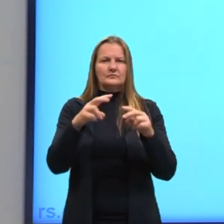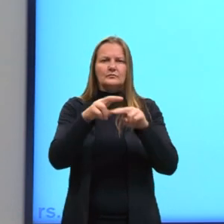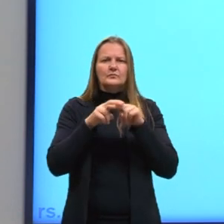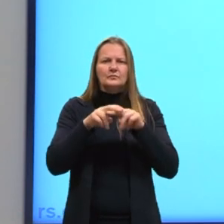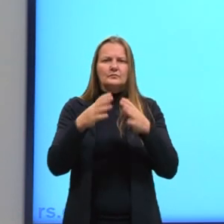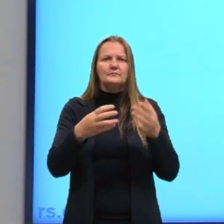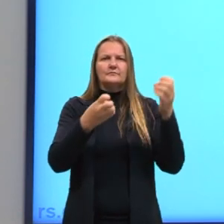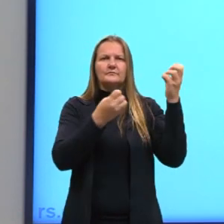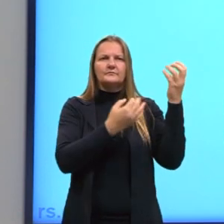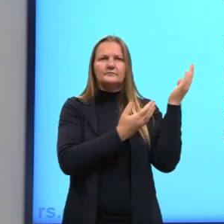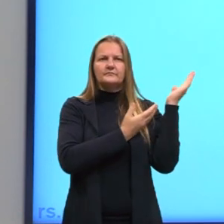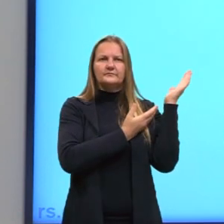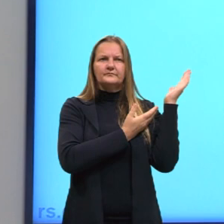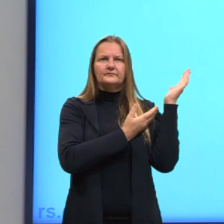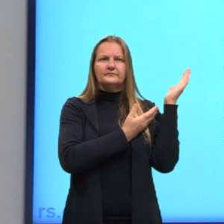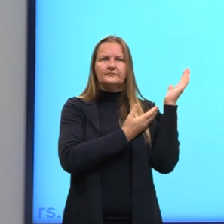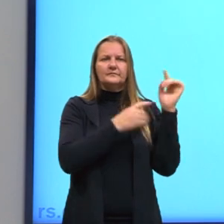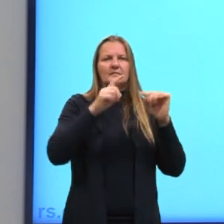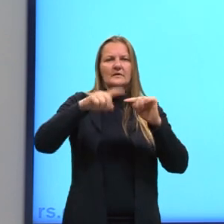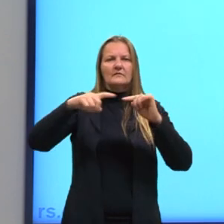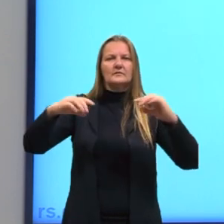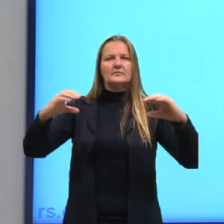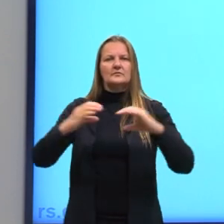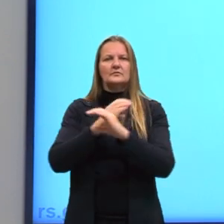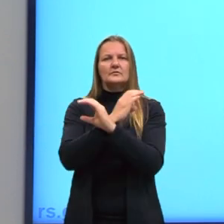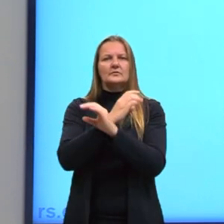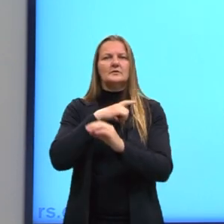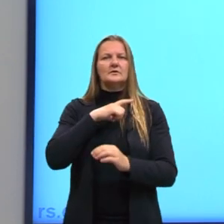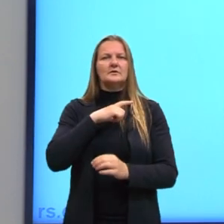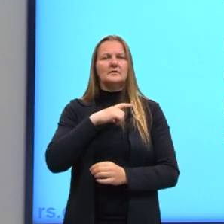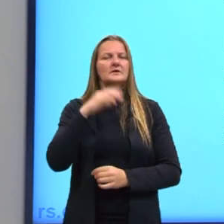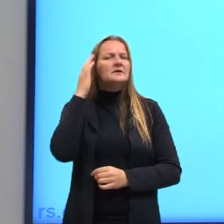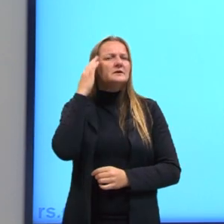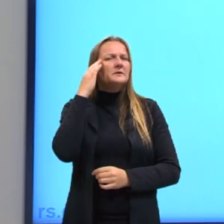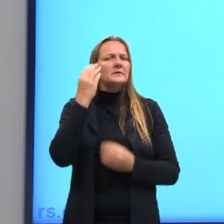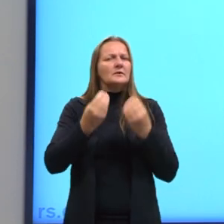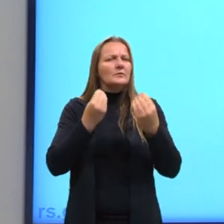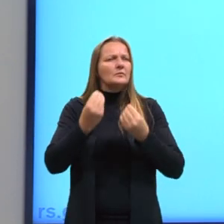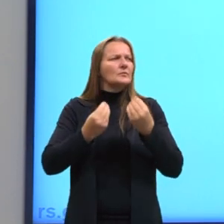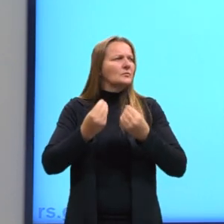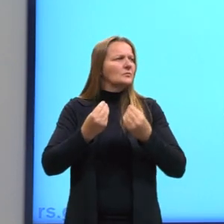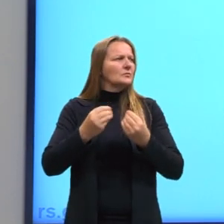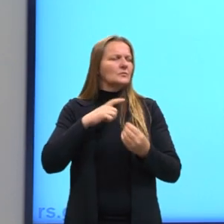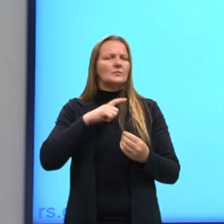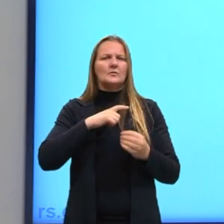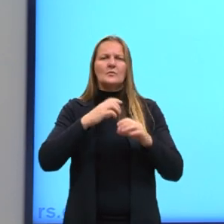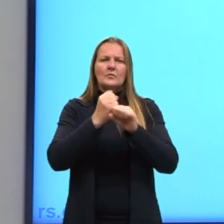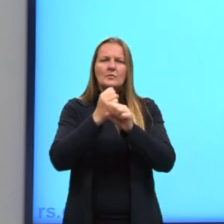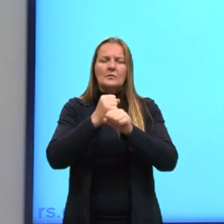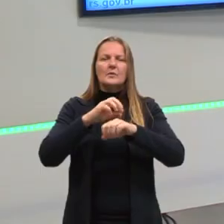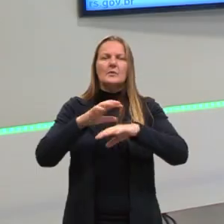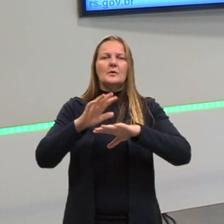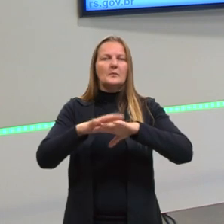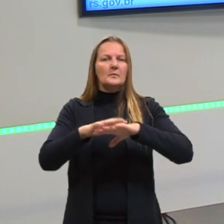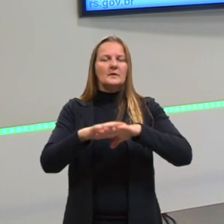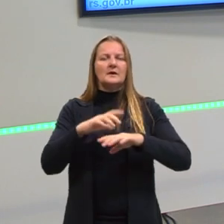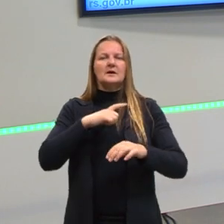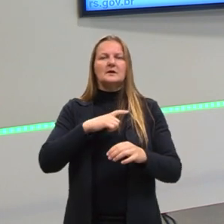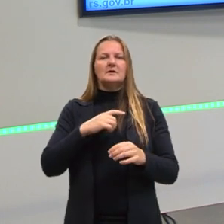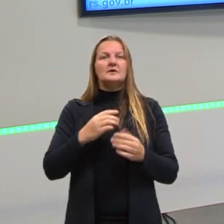obtive Então as minhas variações de entalpia mas agora eu preciso saber se essas essas operações matemáticas